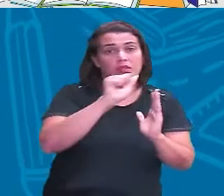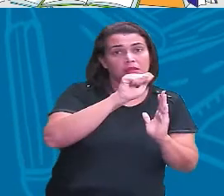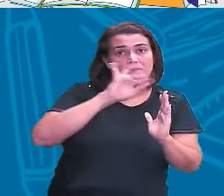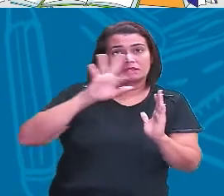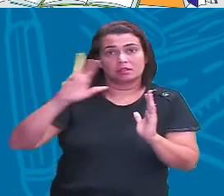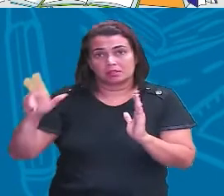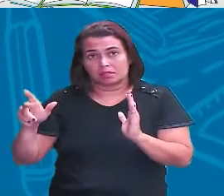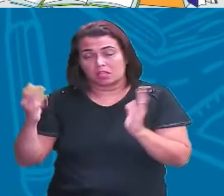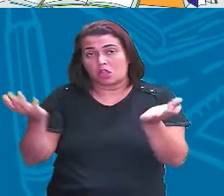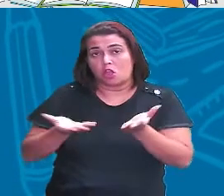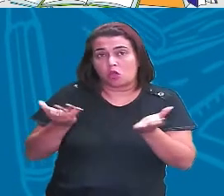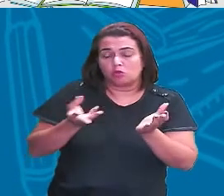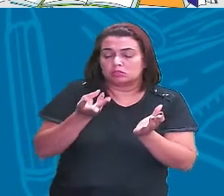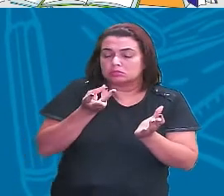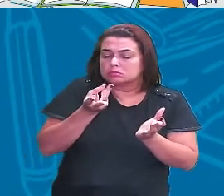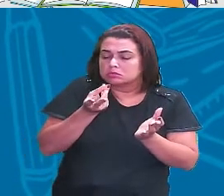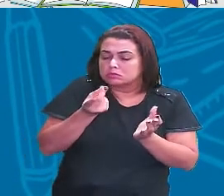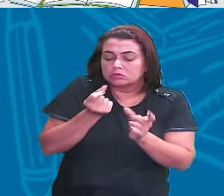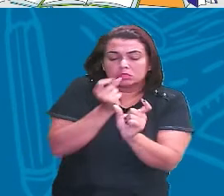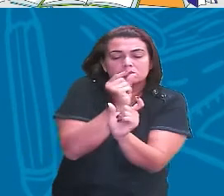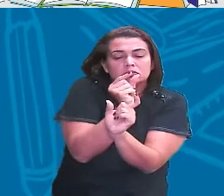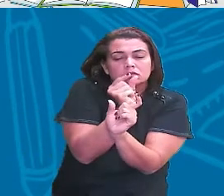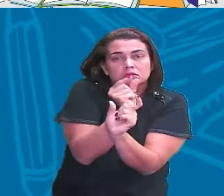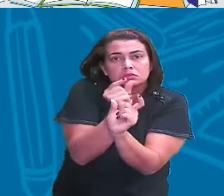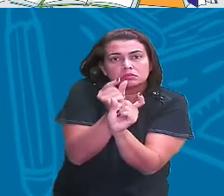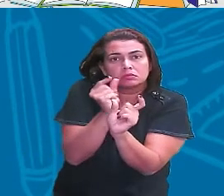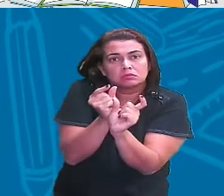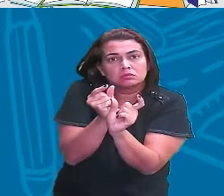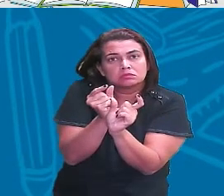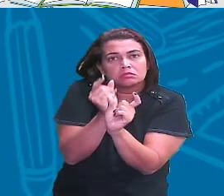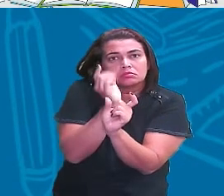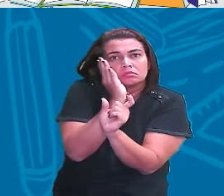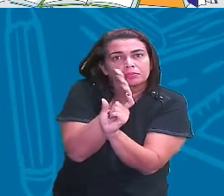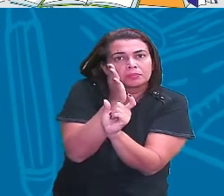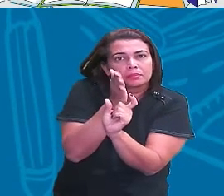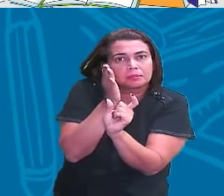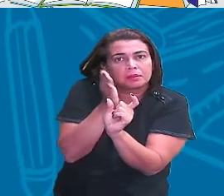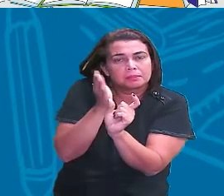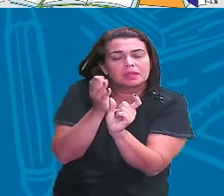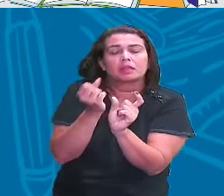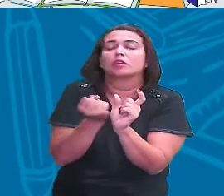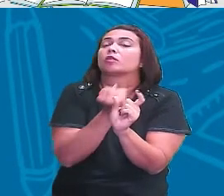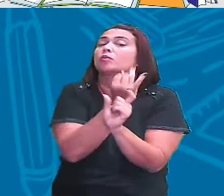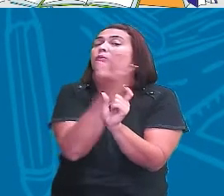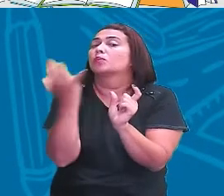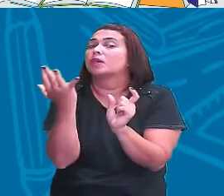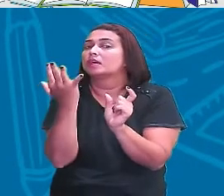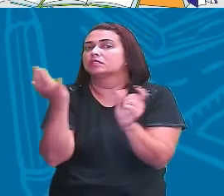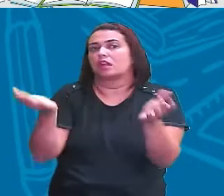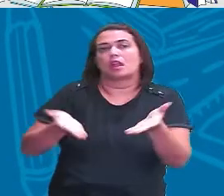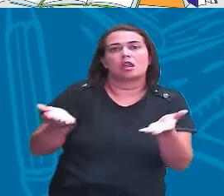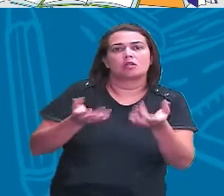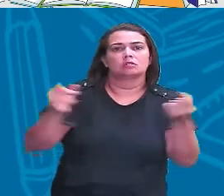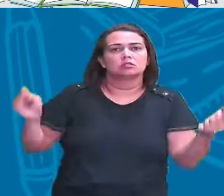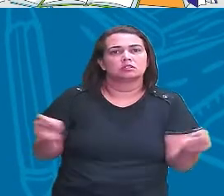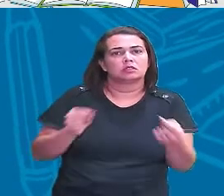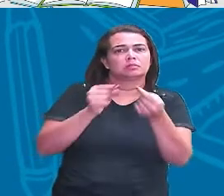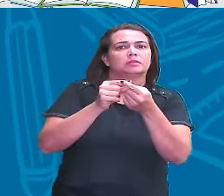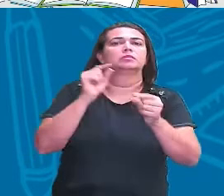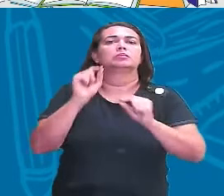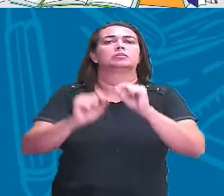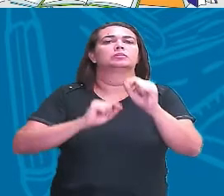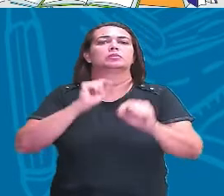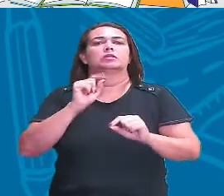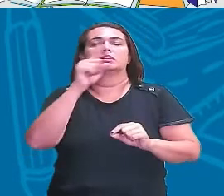a contar as sílabas. Então, a aula de hoje é número de sílabas, tá? E o objetivo da nossa aprendizagem é